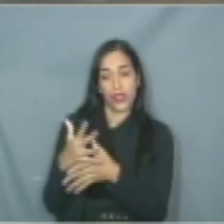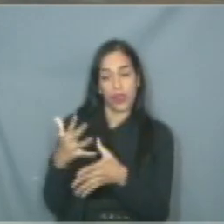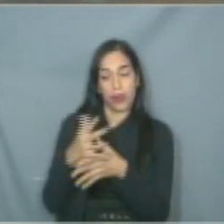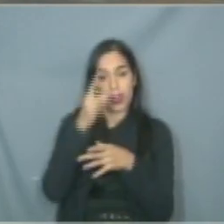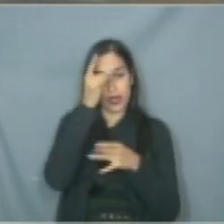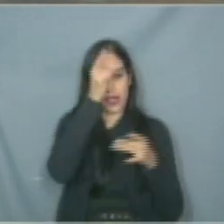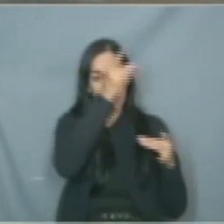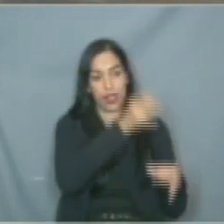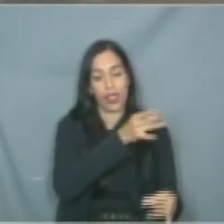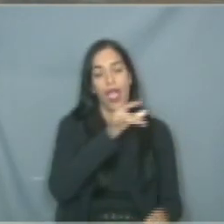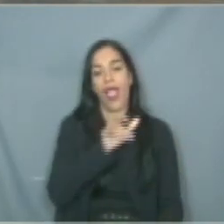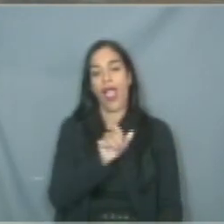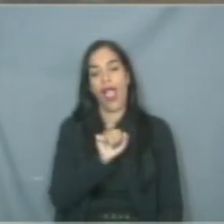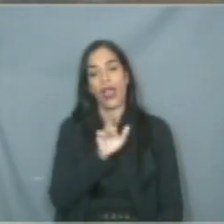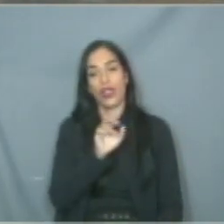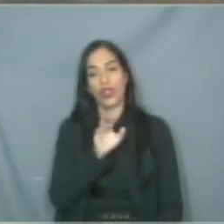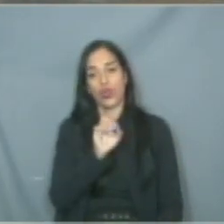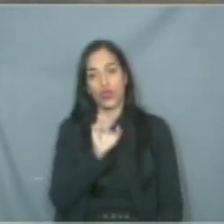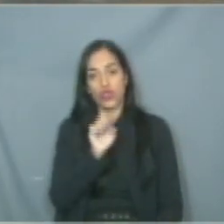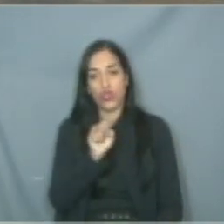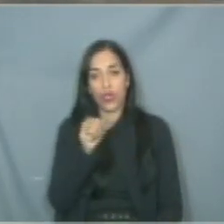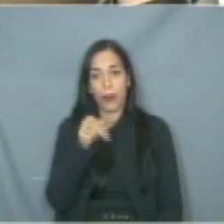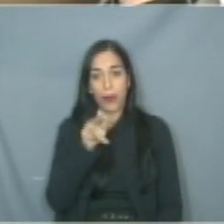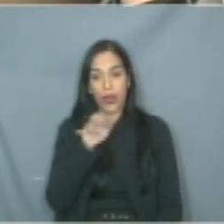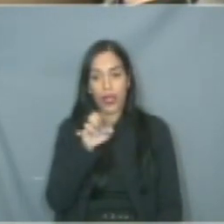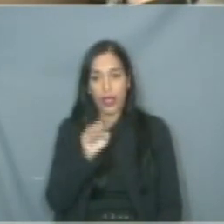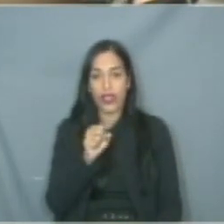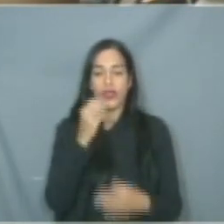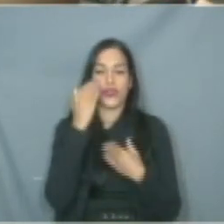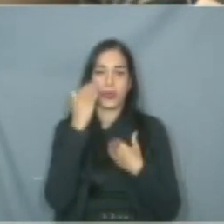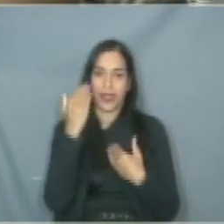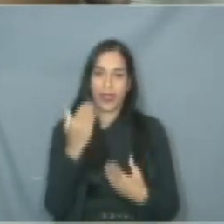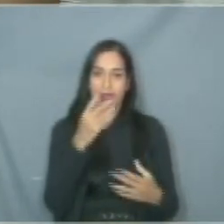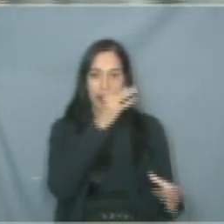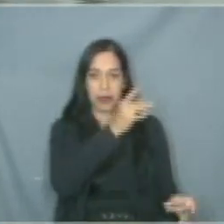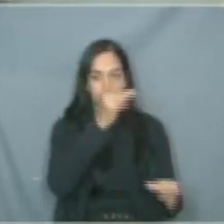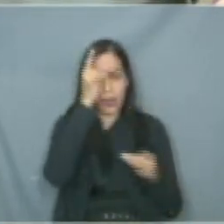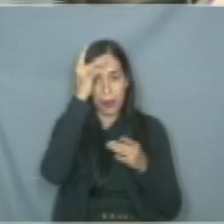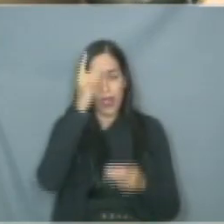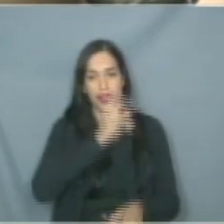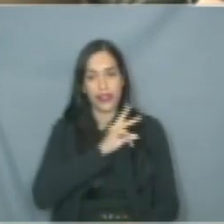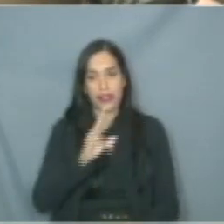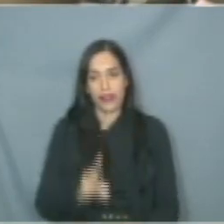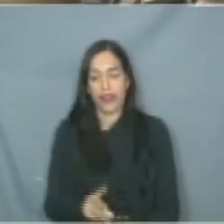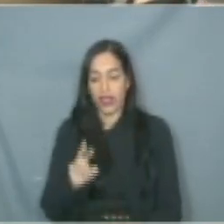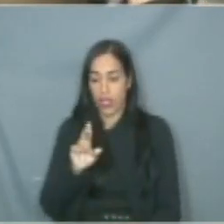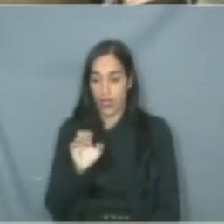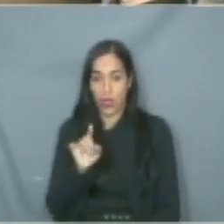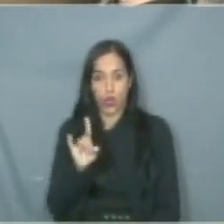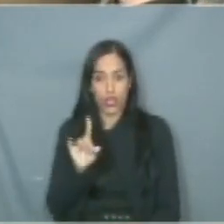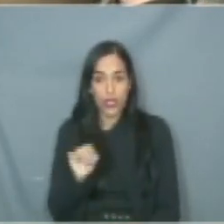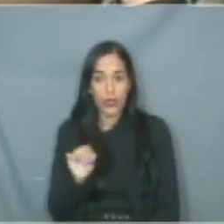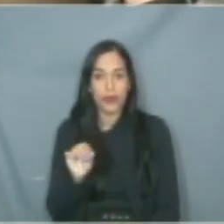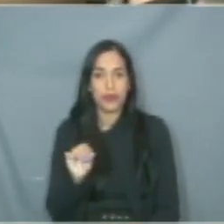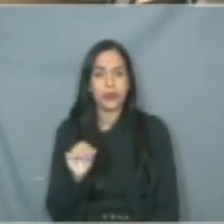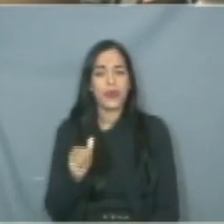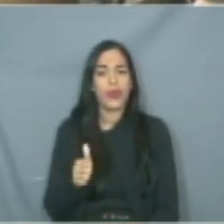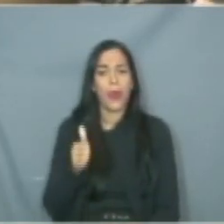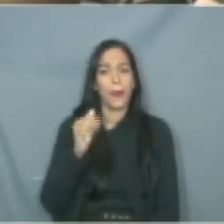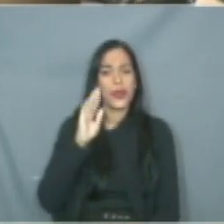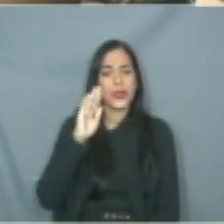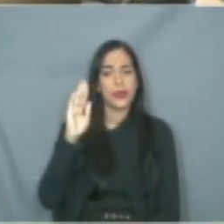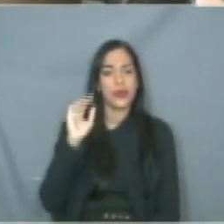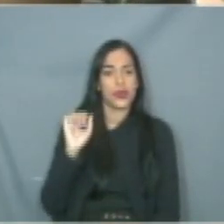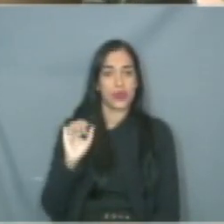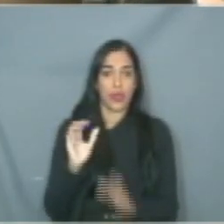vereador Carlos Muniz. Obrigado pela parte, vereador Rodrigo Coutinho. A questão principal é o seguinte: